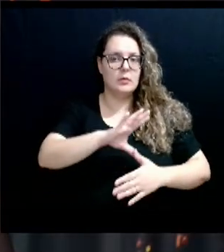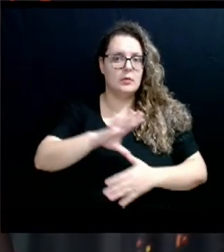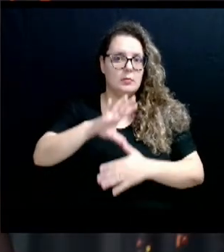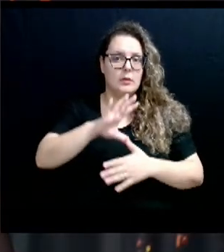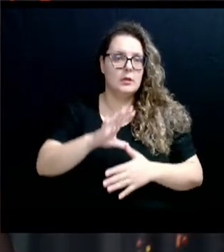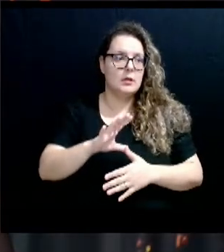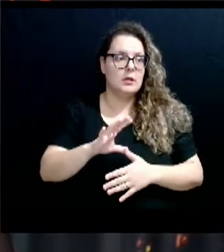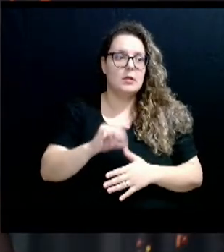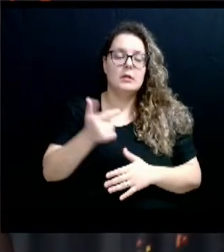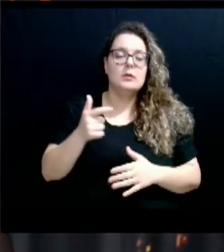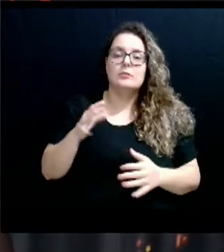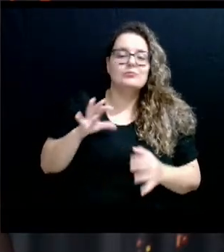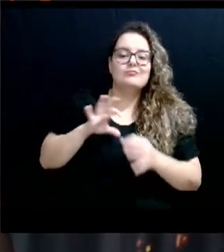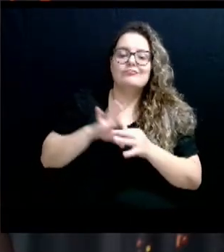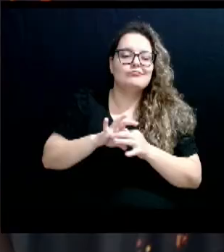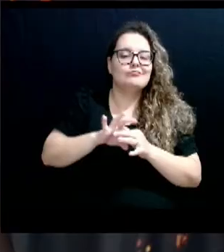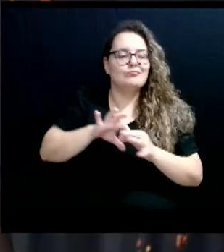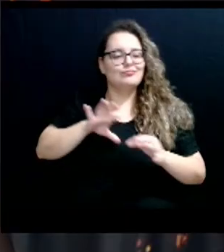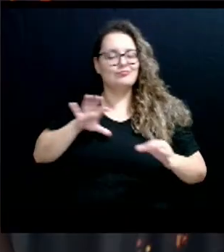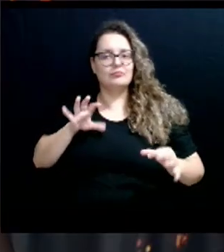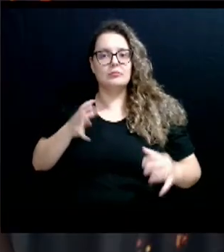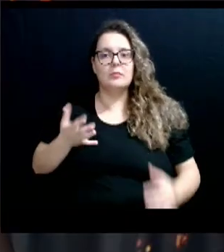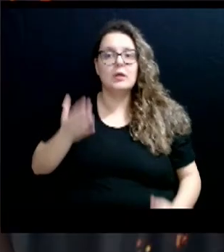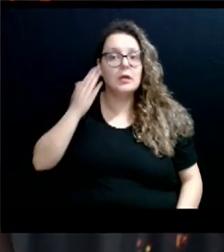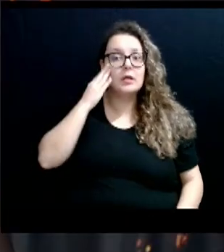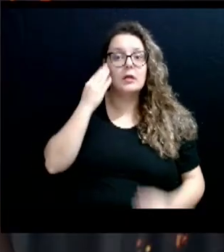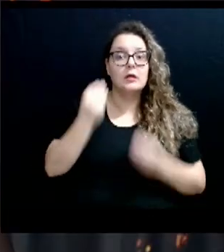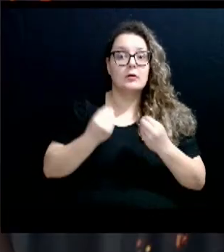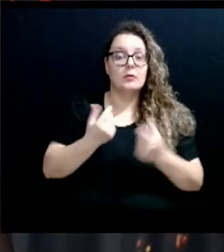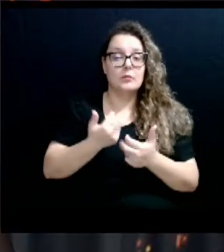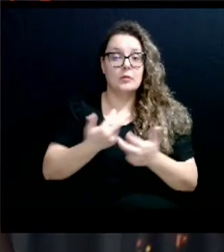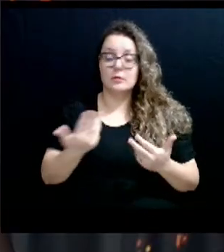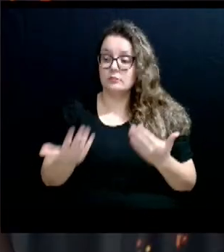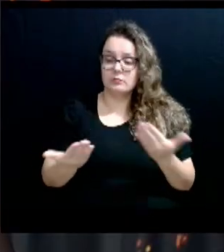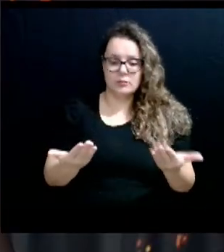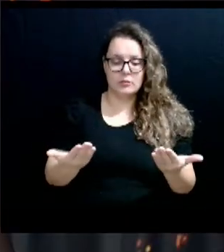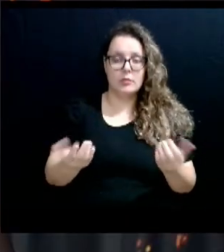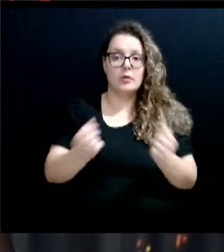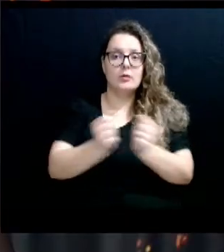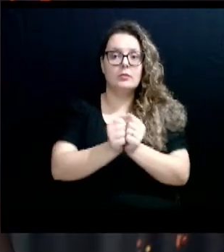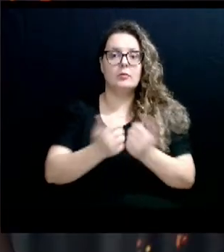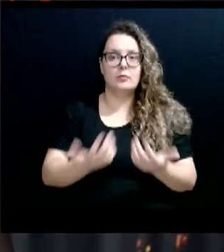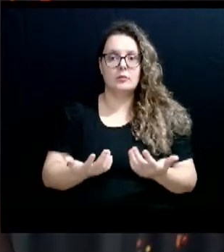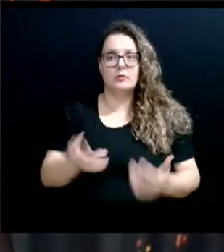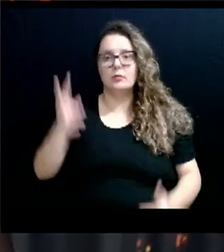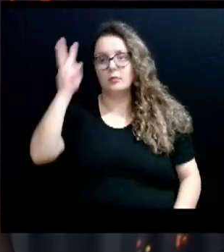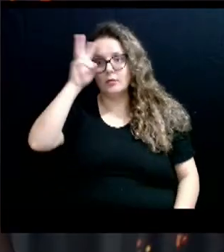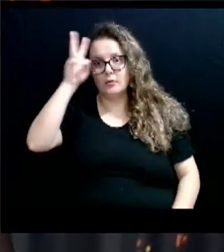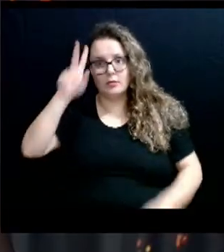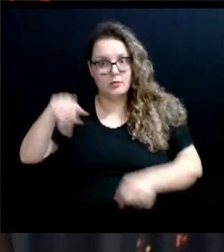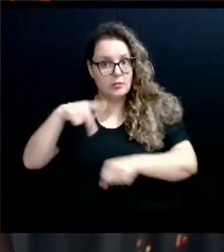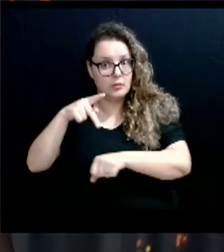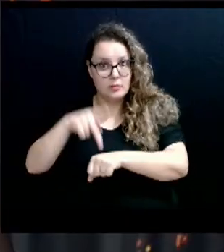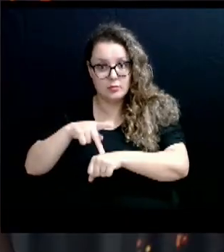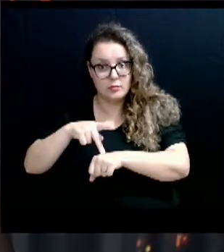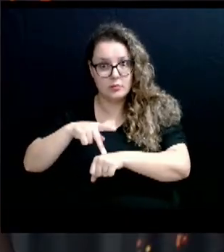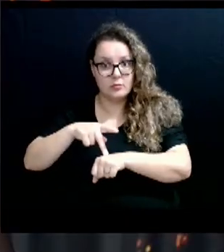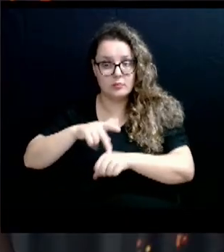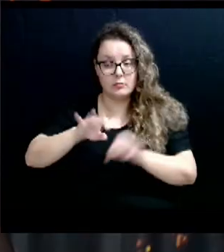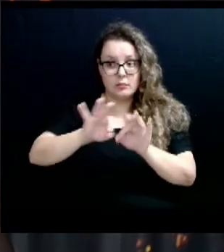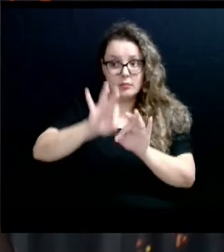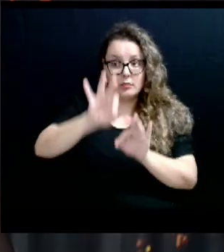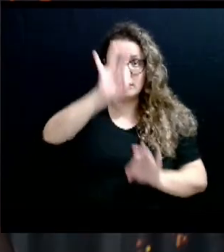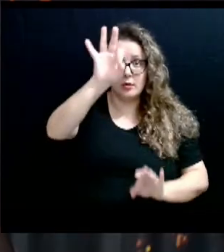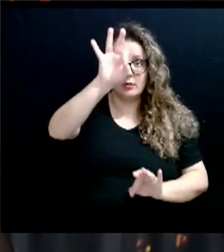conseguia entender como as duas coisas andavam juntas. A história de um país de tamanho continental e a minha construção